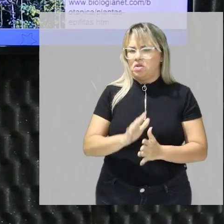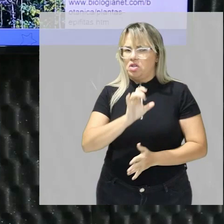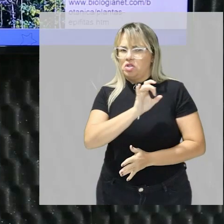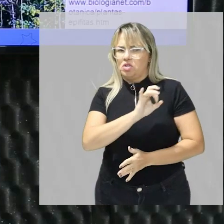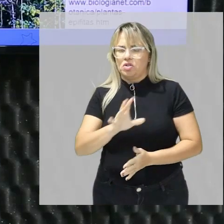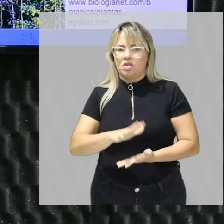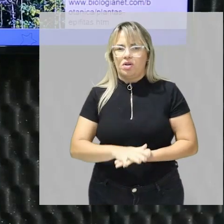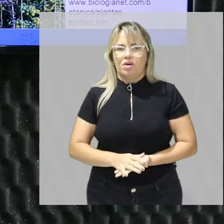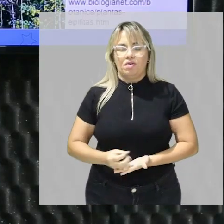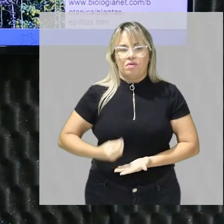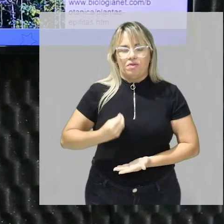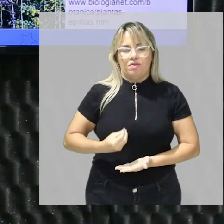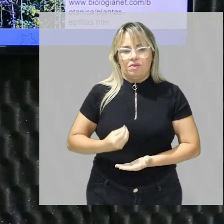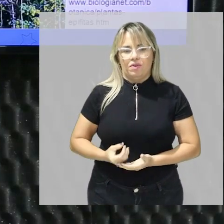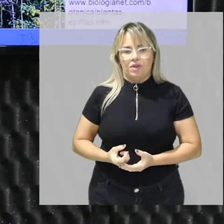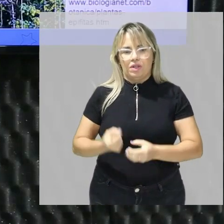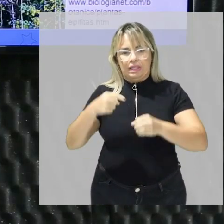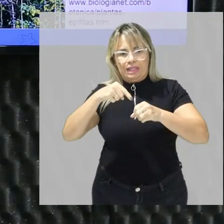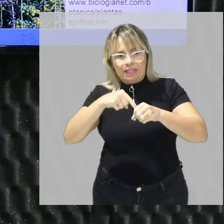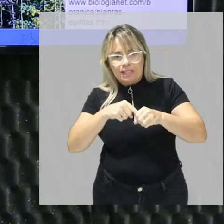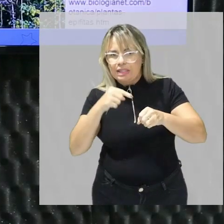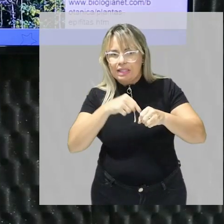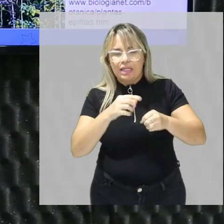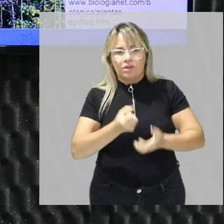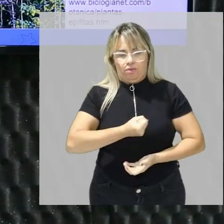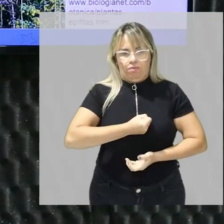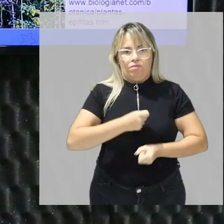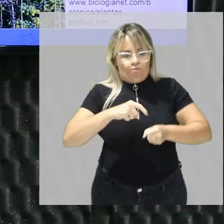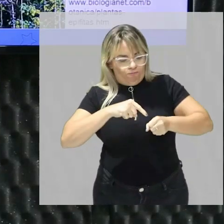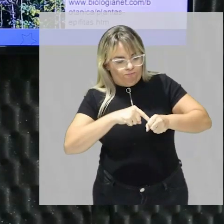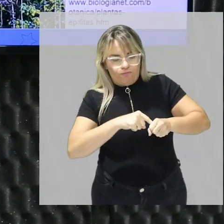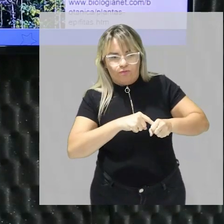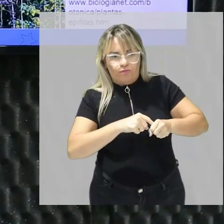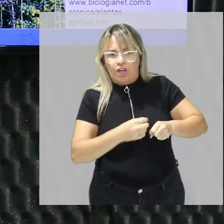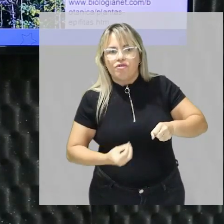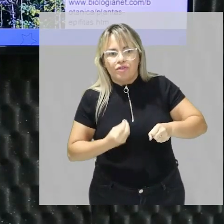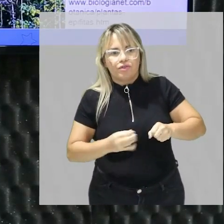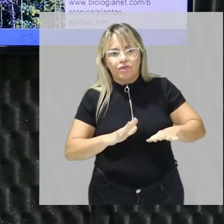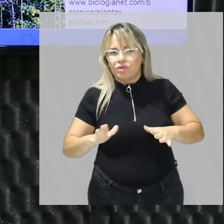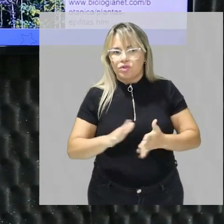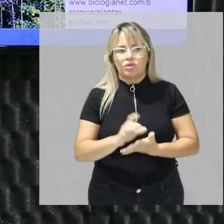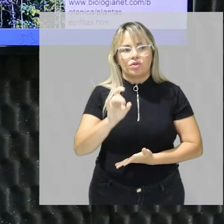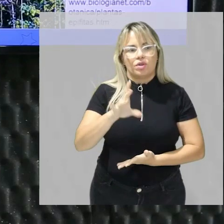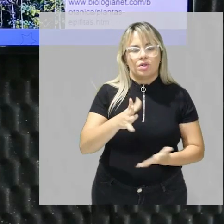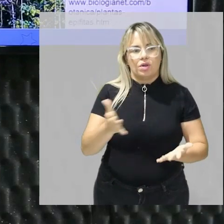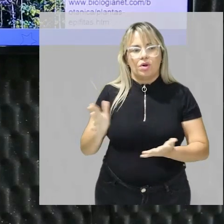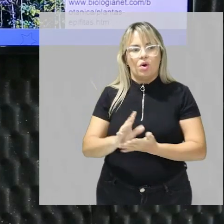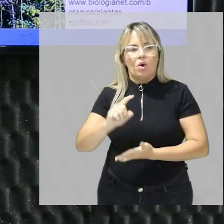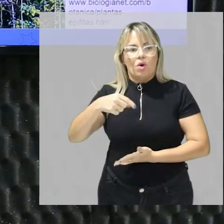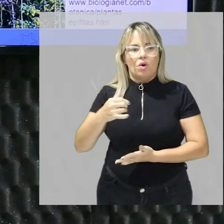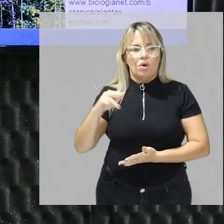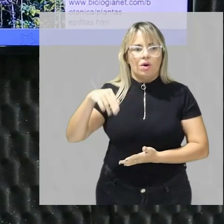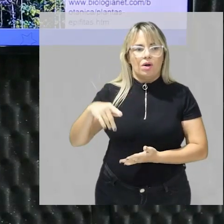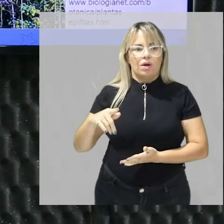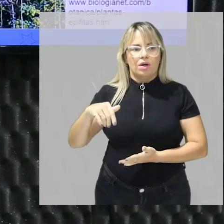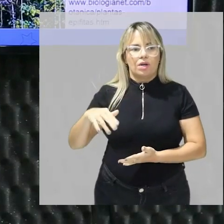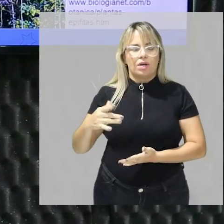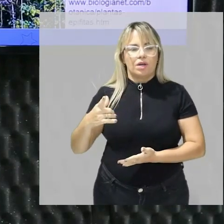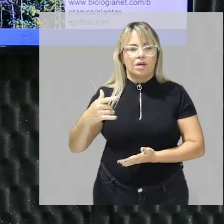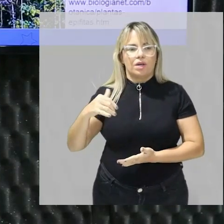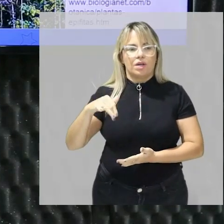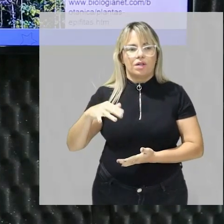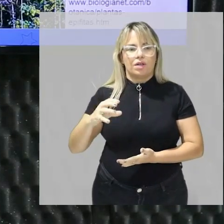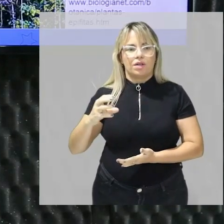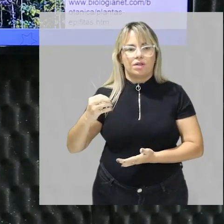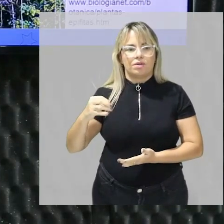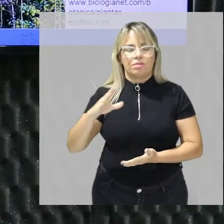tá? Outro exemplo é o inquilinismo também que pode acontecer entre plantas, é o epifitismo. Plantas